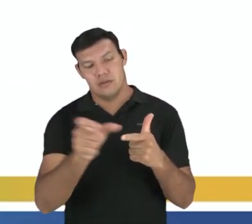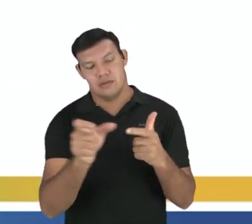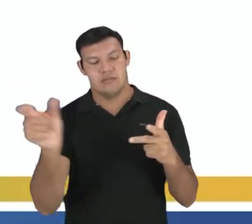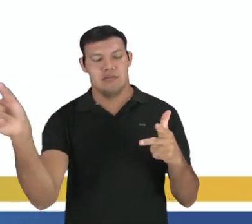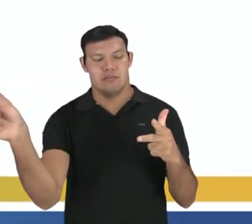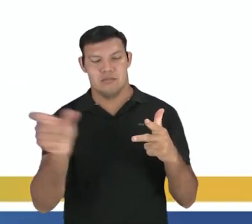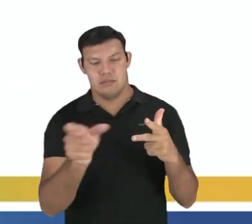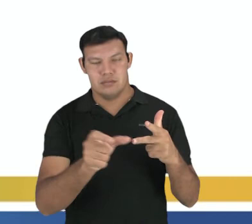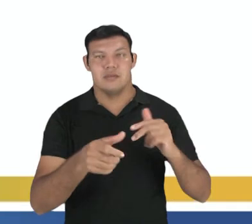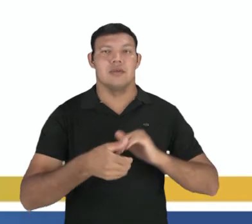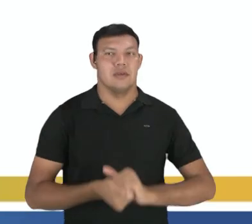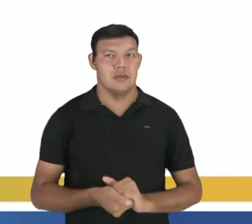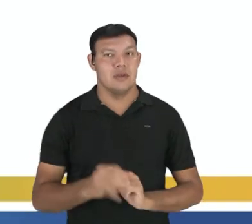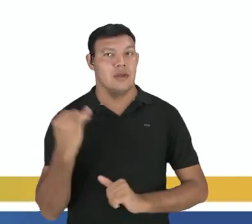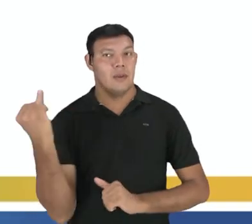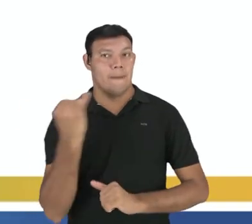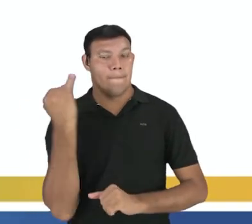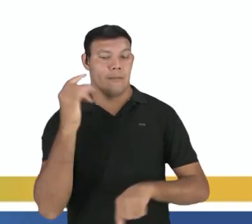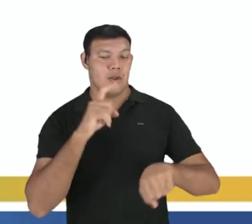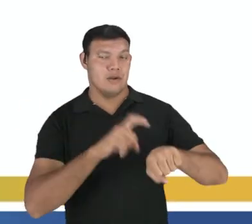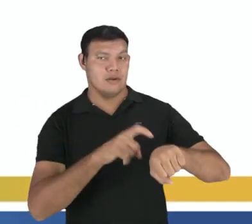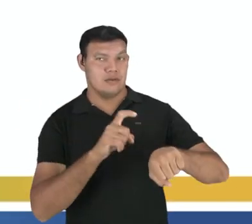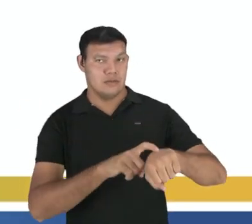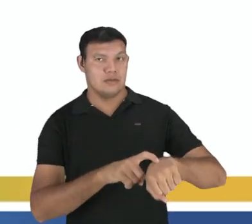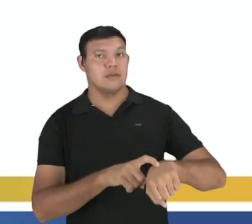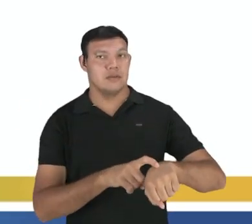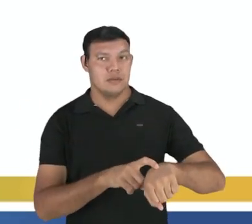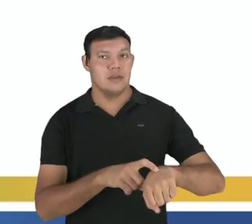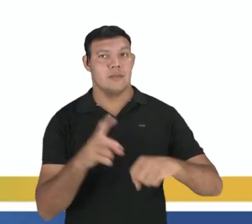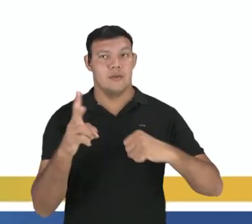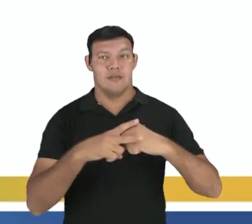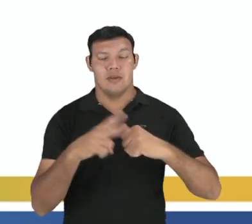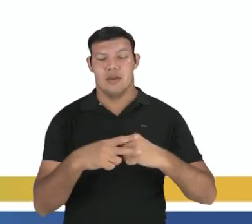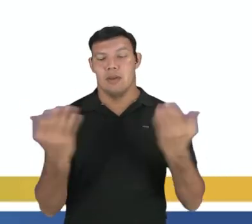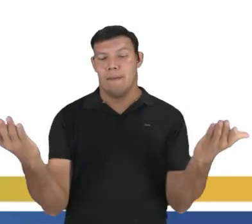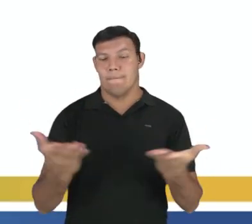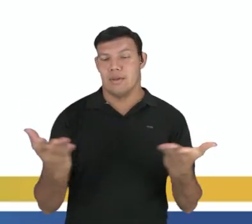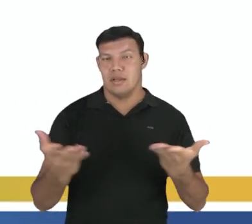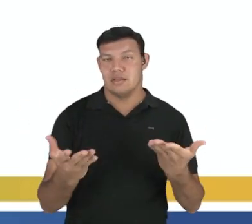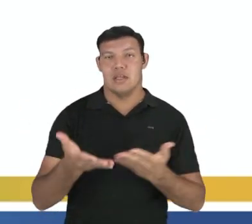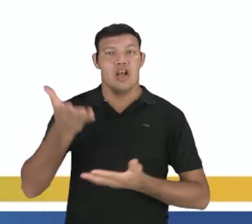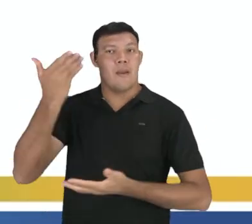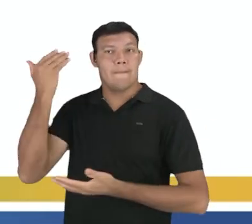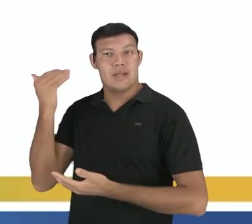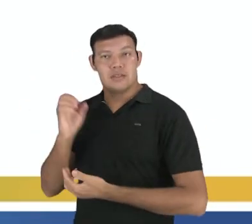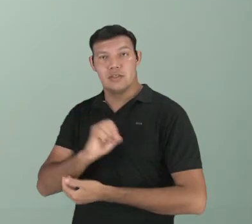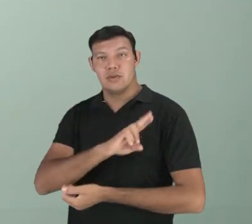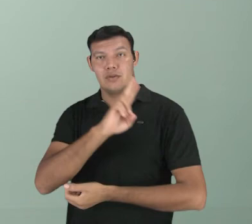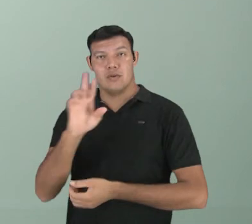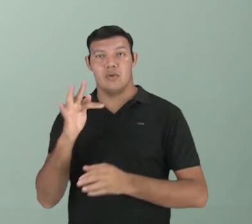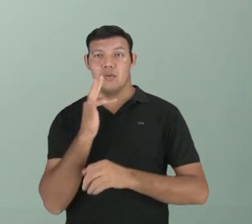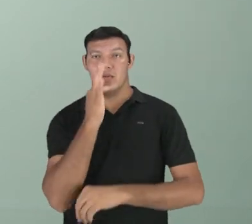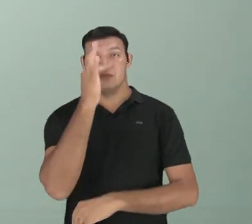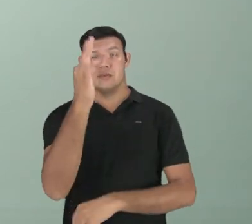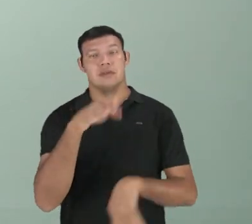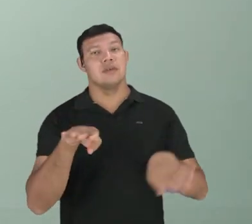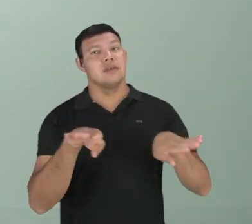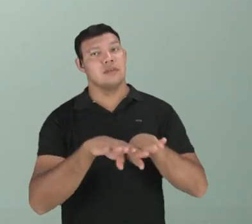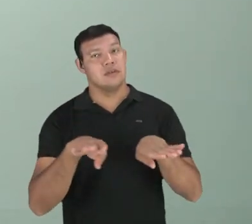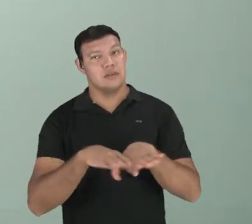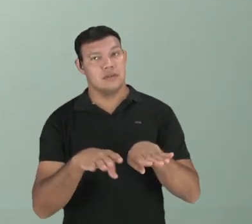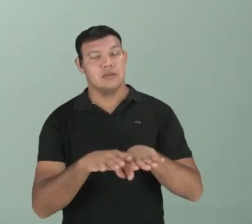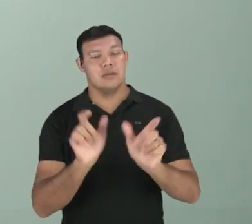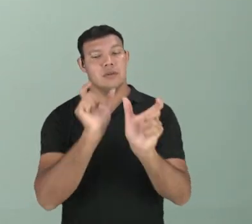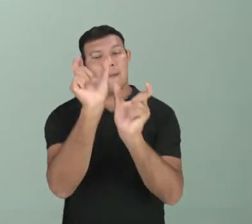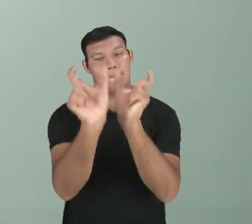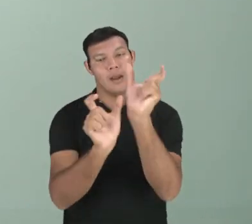pessoa. Então, além da importância do tempo verbal, se está no presente, se está no passado ou se está no futuro, eu também tenho